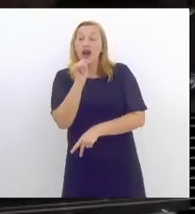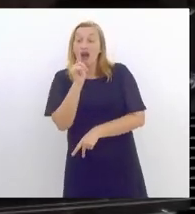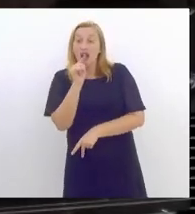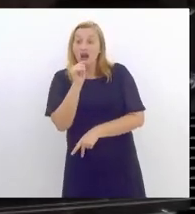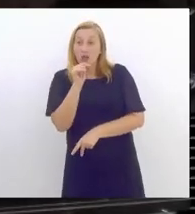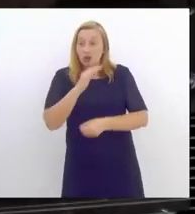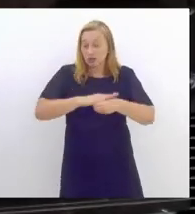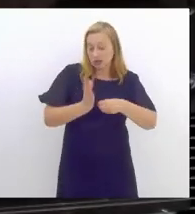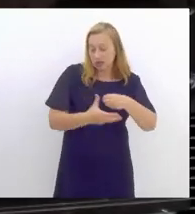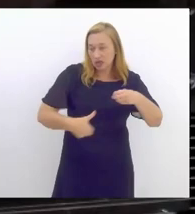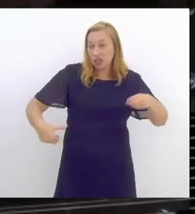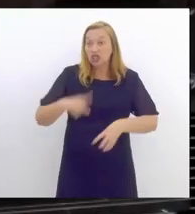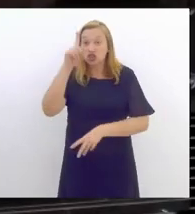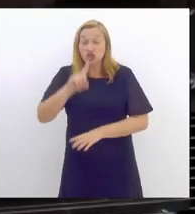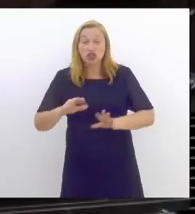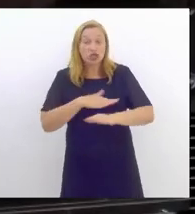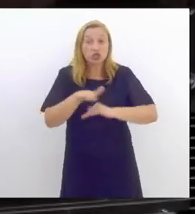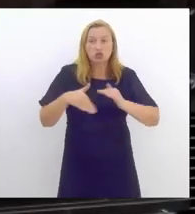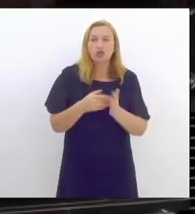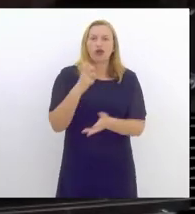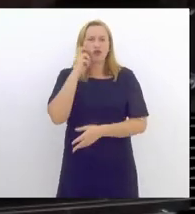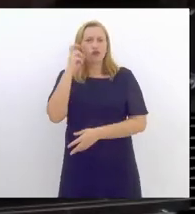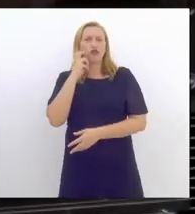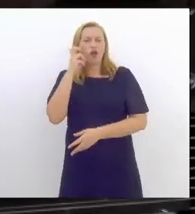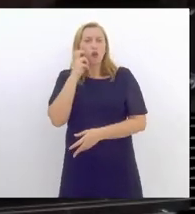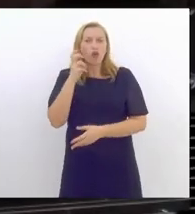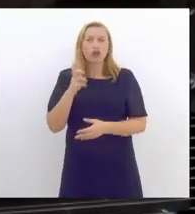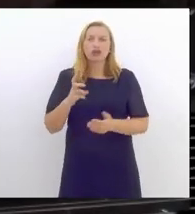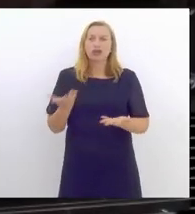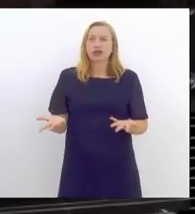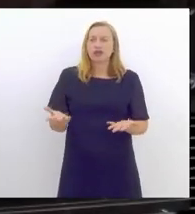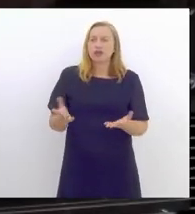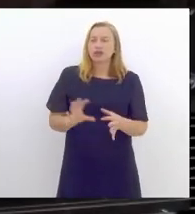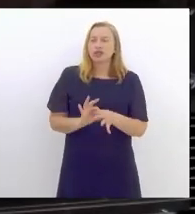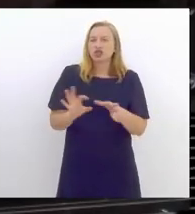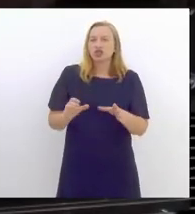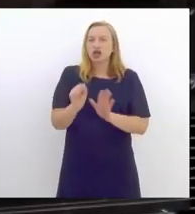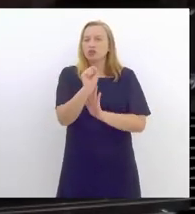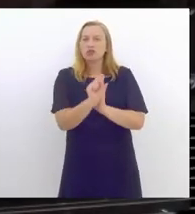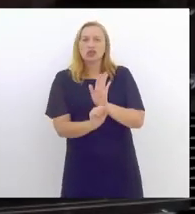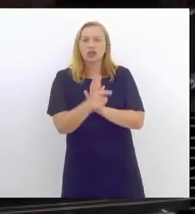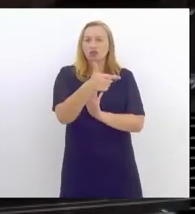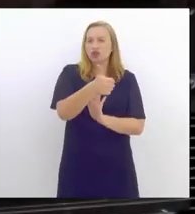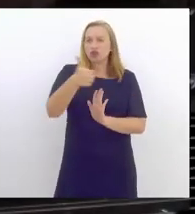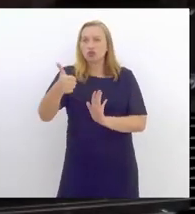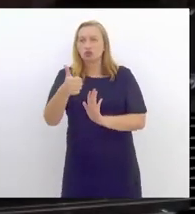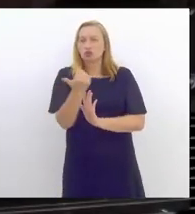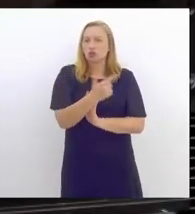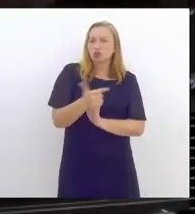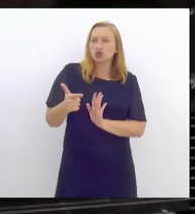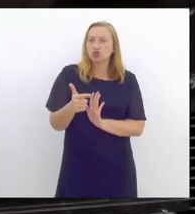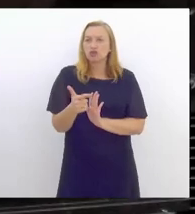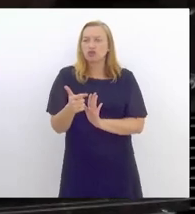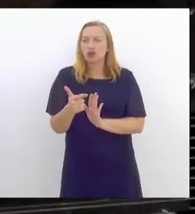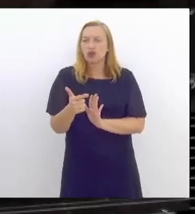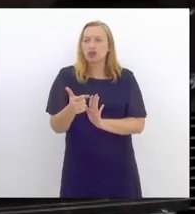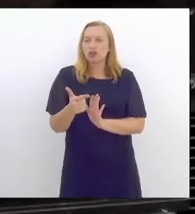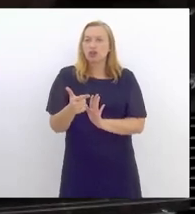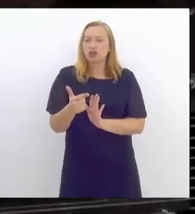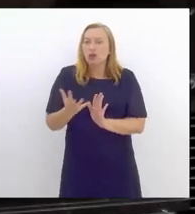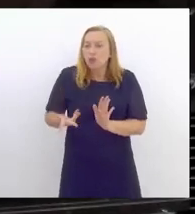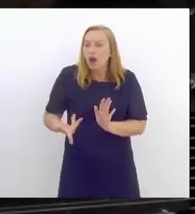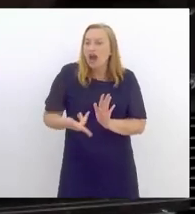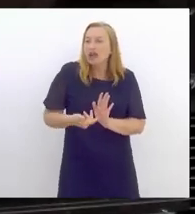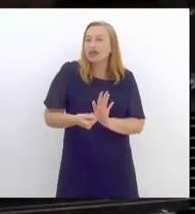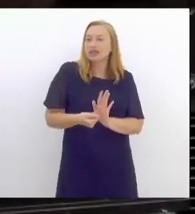todos e seria uma vergonha permitir que, em pleno século XXI, não houvesse uma perspectiva sólida de